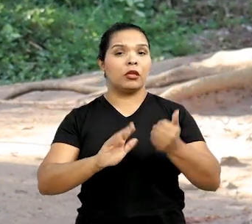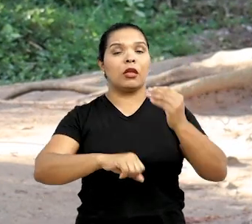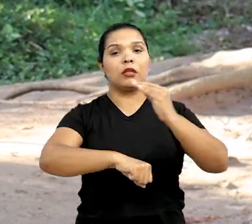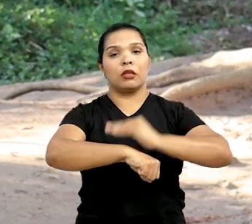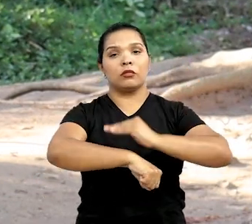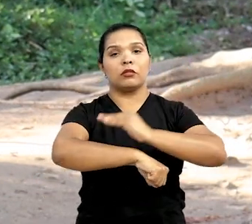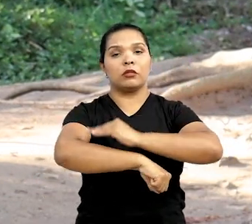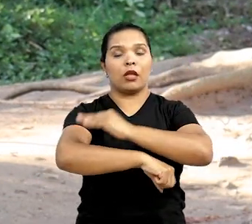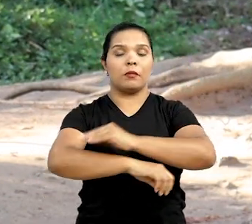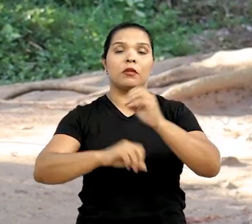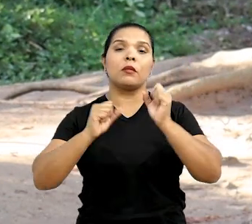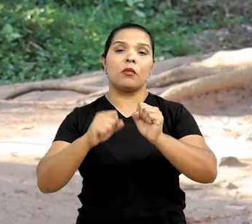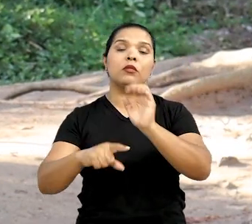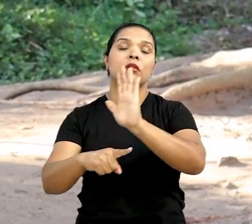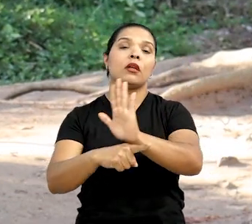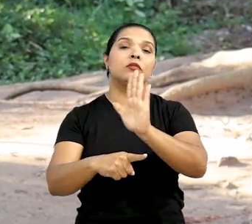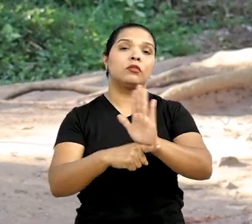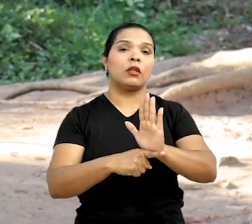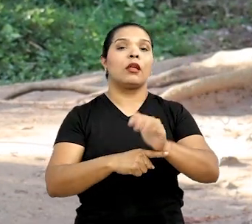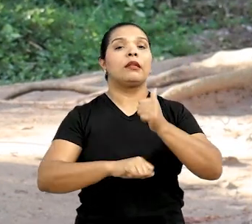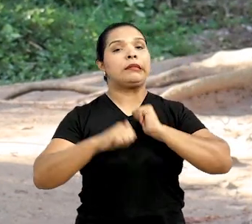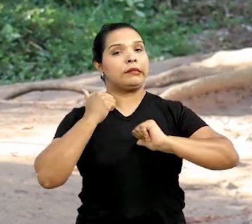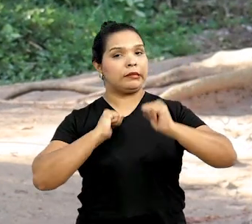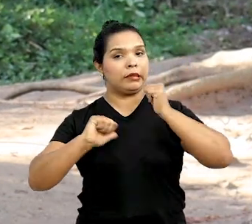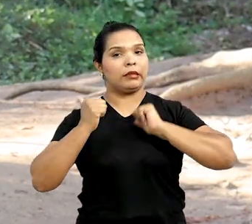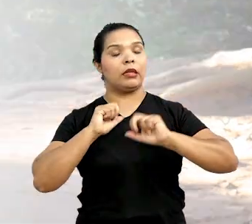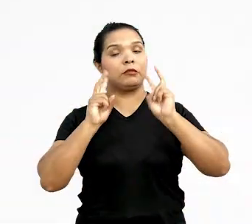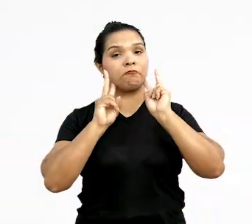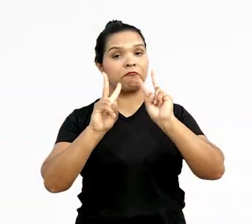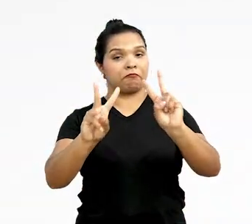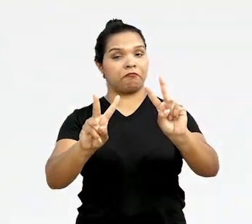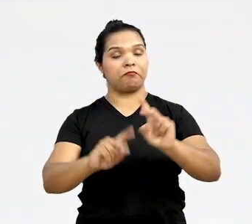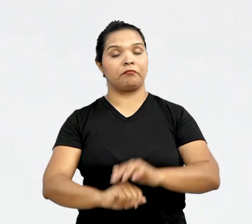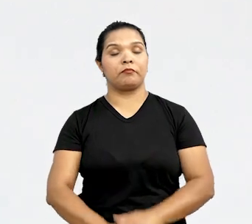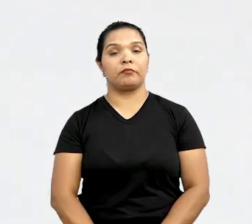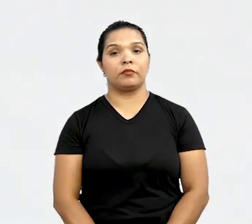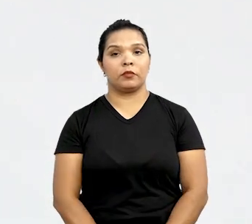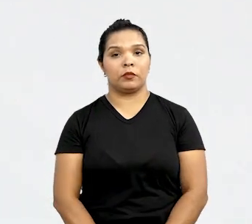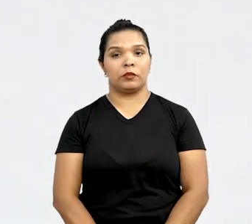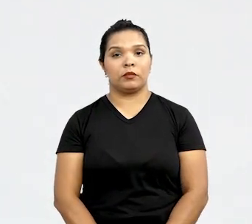pode auxiliar no tratamento da ansiedade. Confira na reportagem.